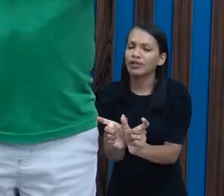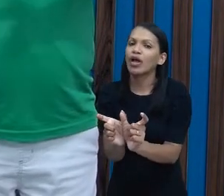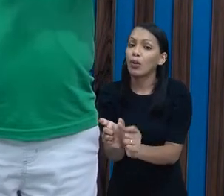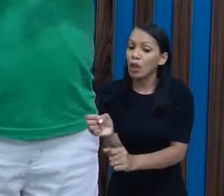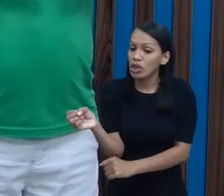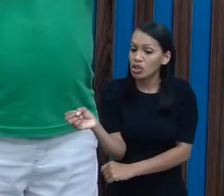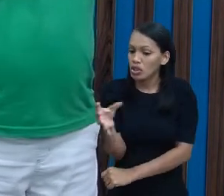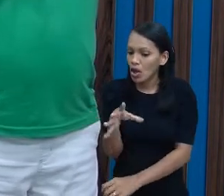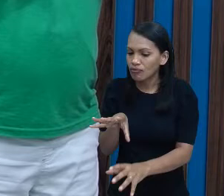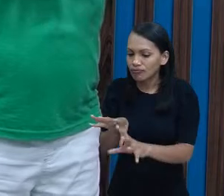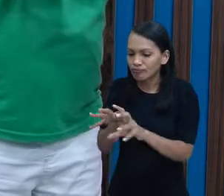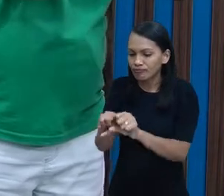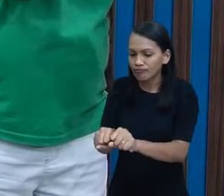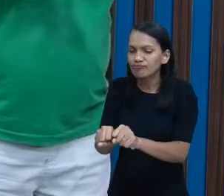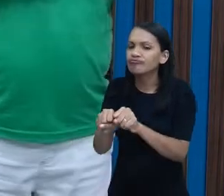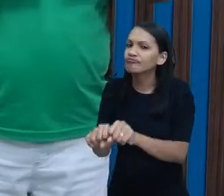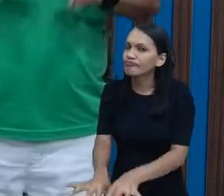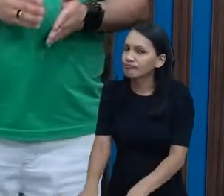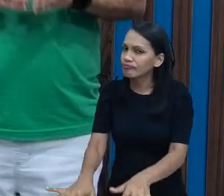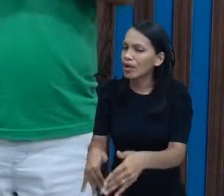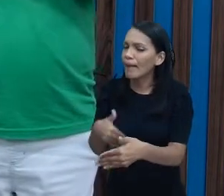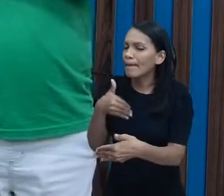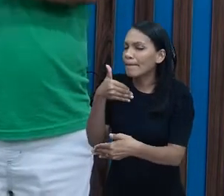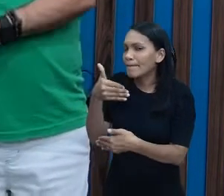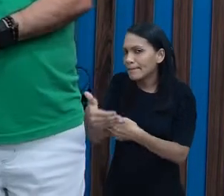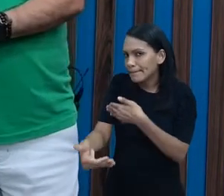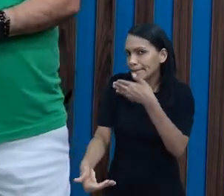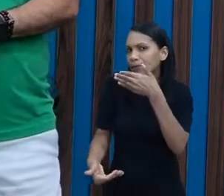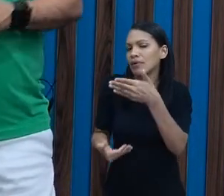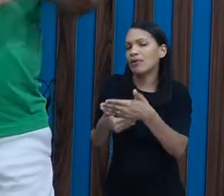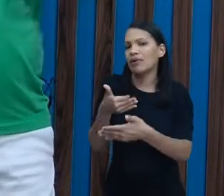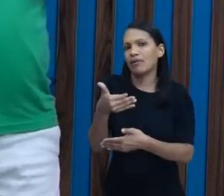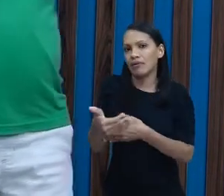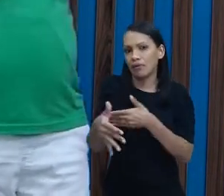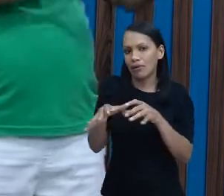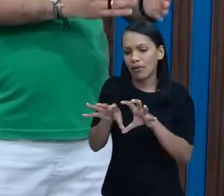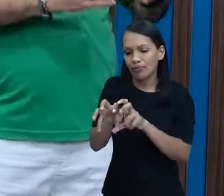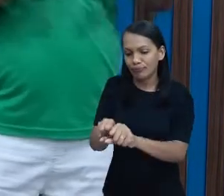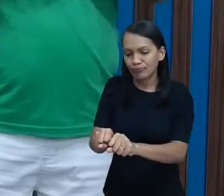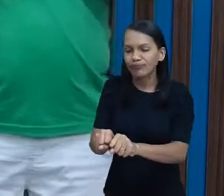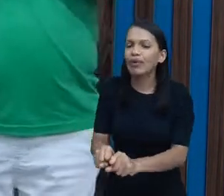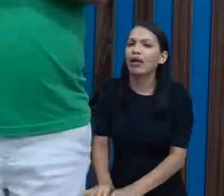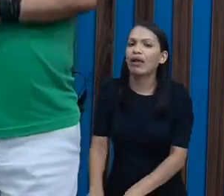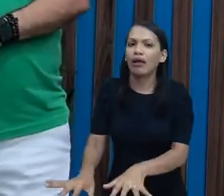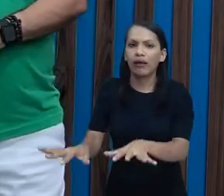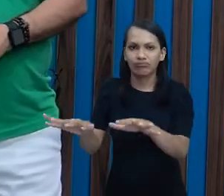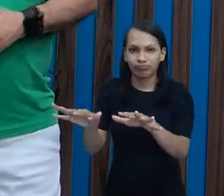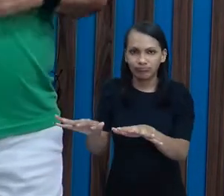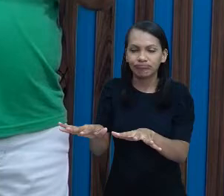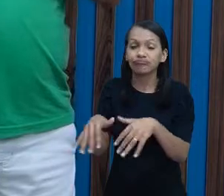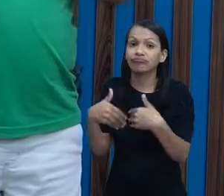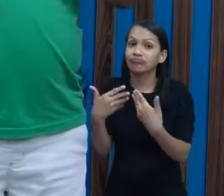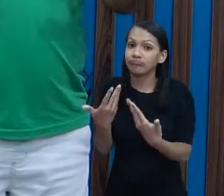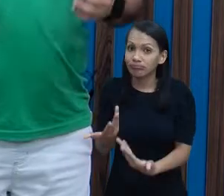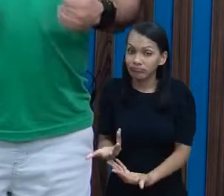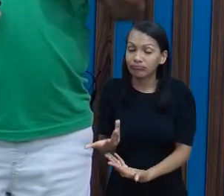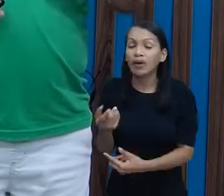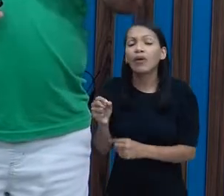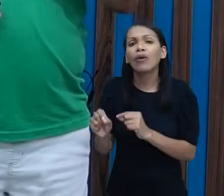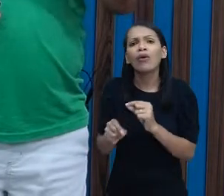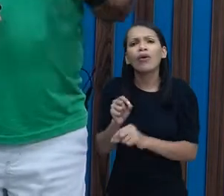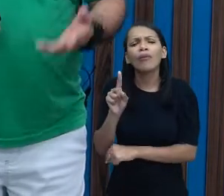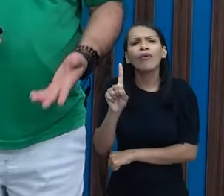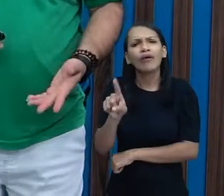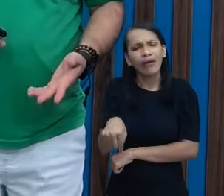novo, né? Então, a gente teria um novo processo de colonização, um novo colonialismo. E como é que